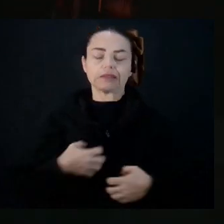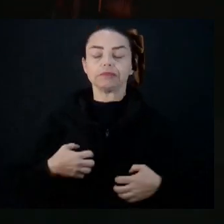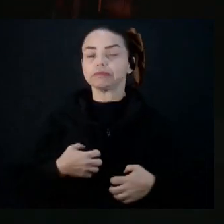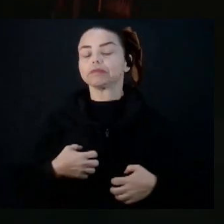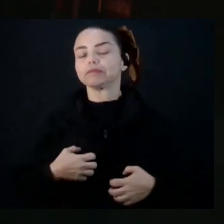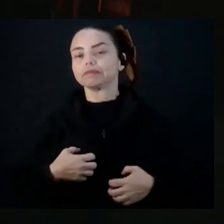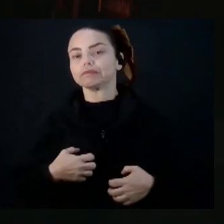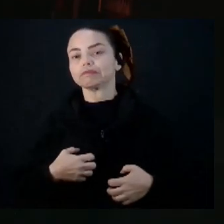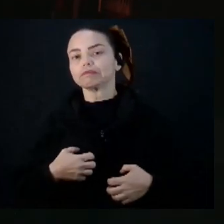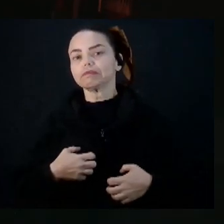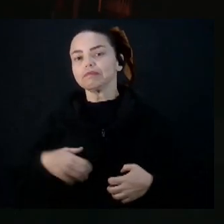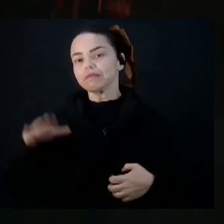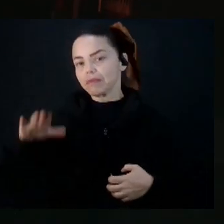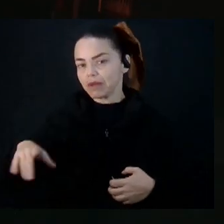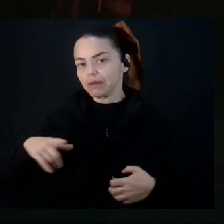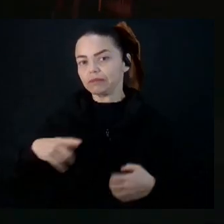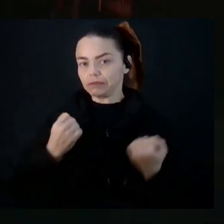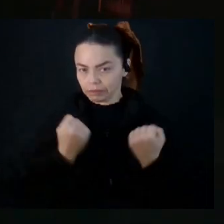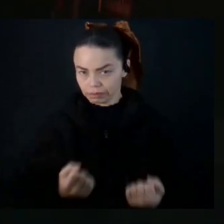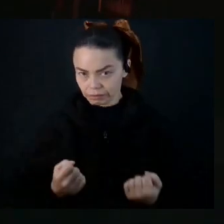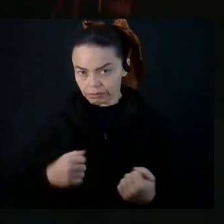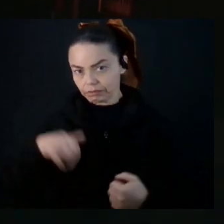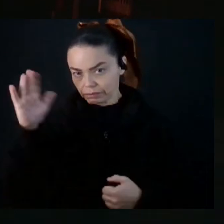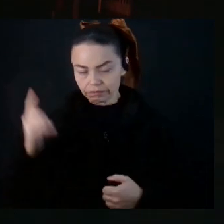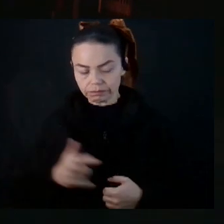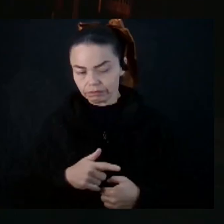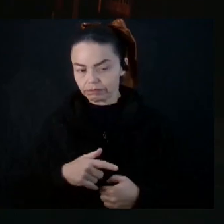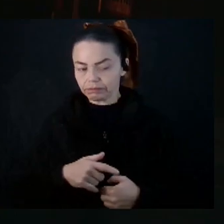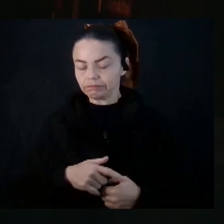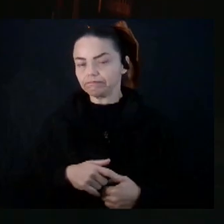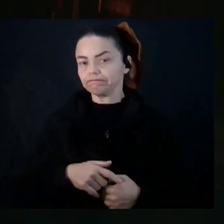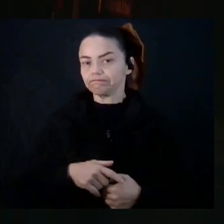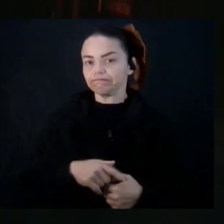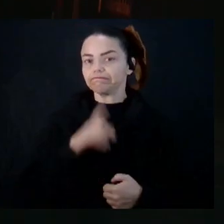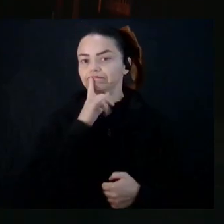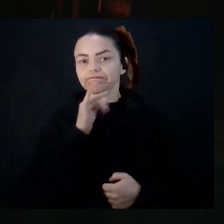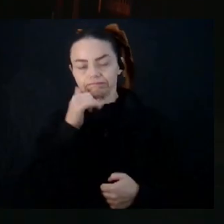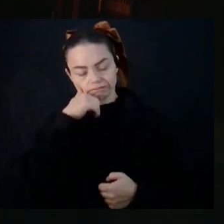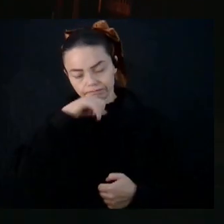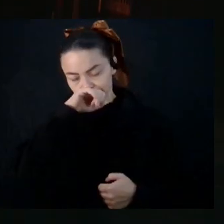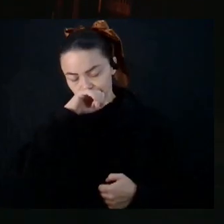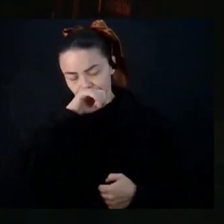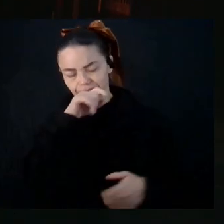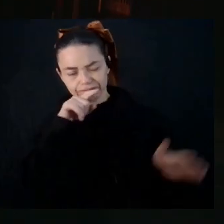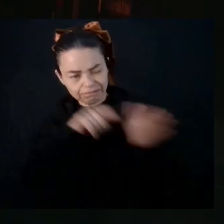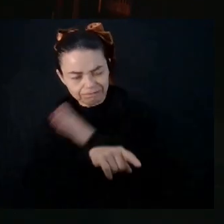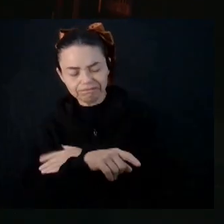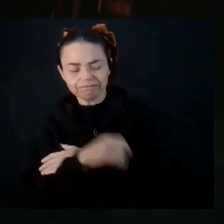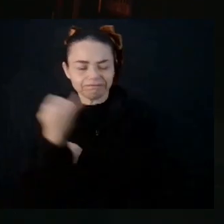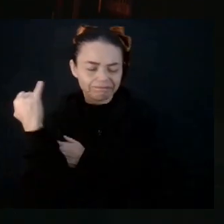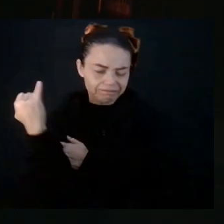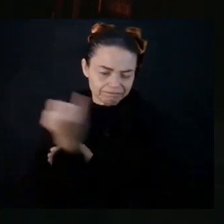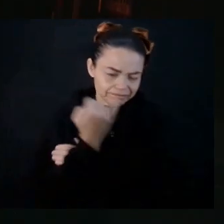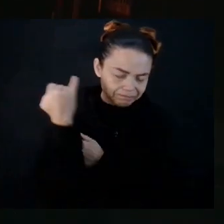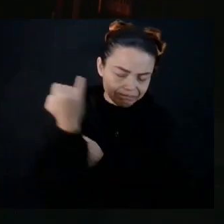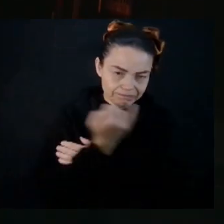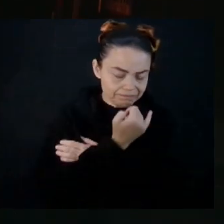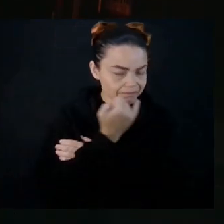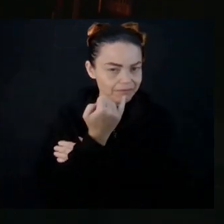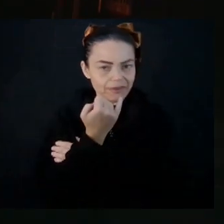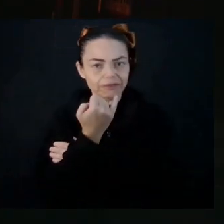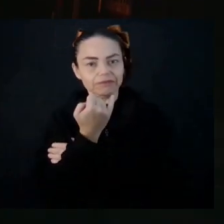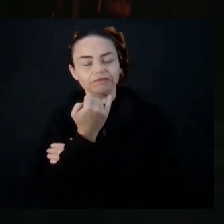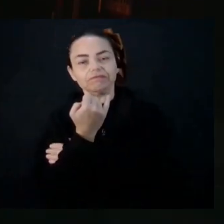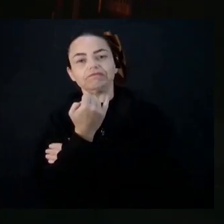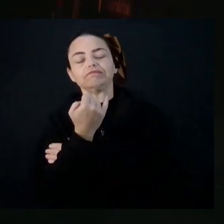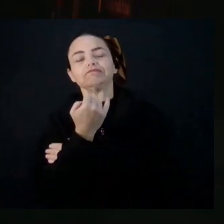criança deve pesar mais do que a dos pais? Olha, essa sua pergunta é o ponto-chave do nosso programa de